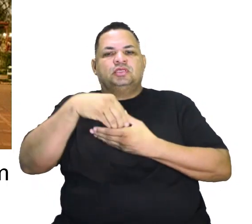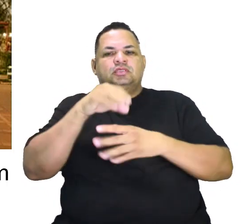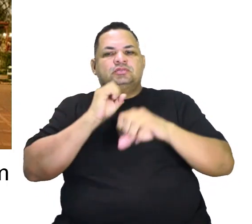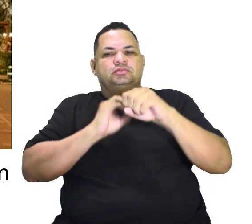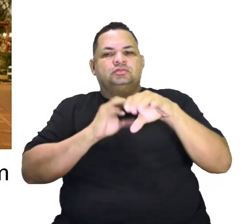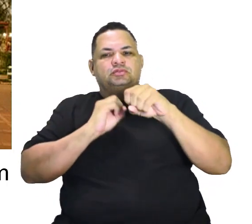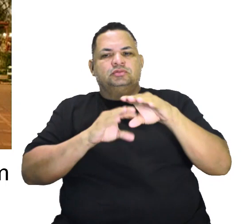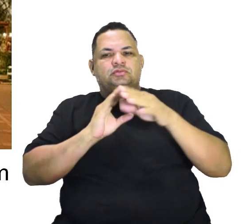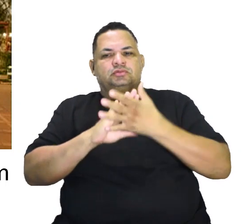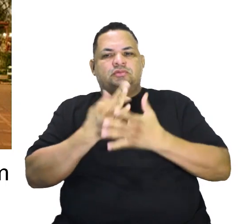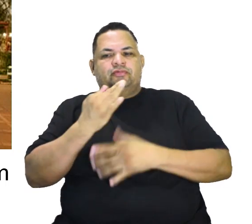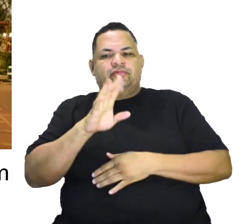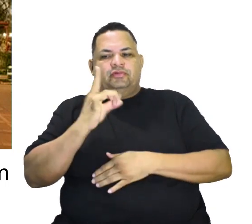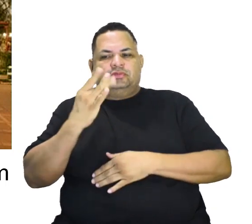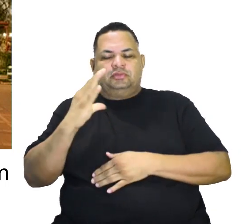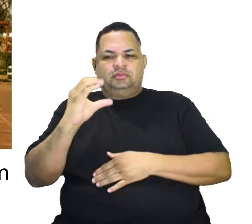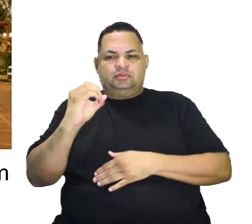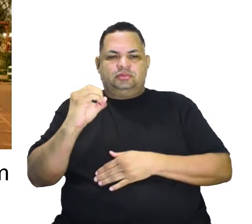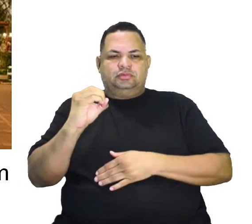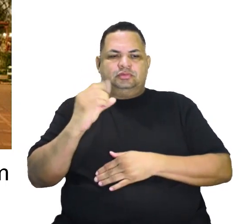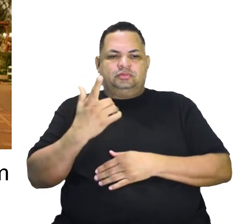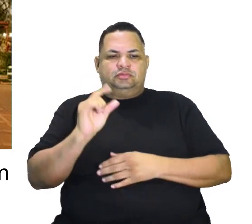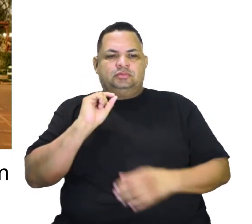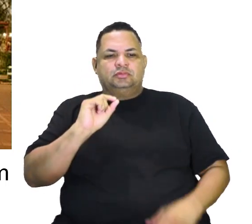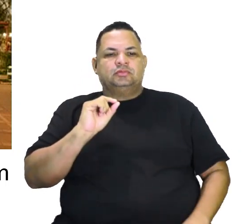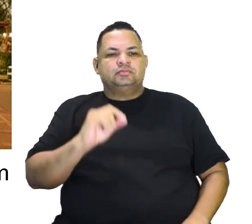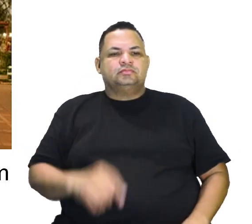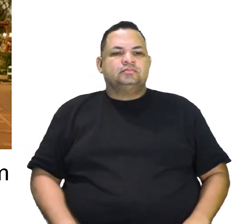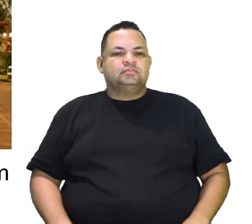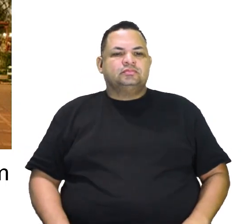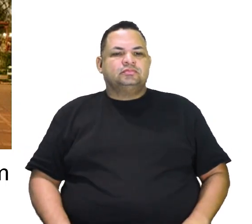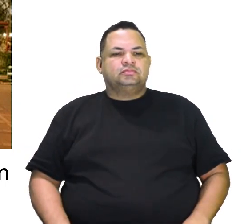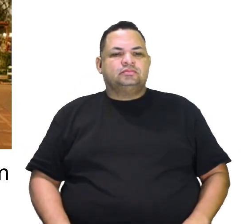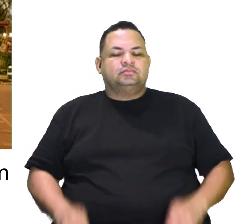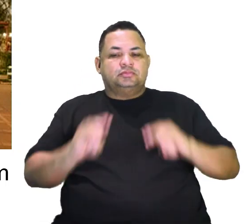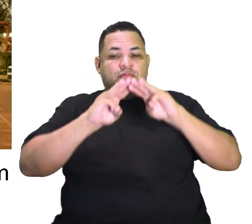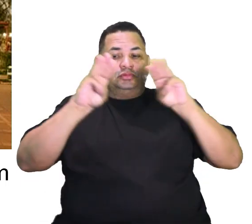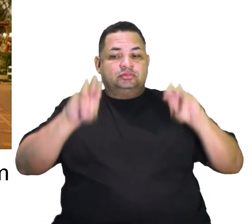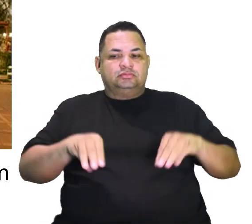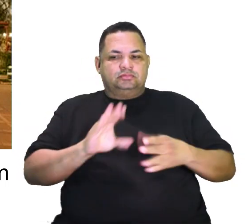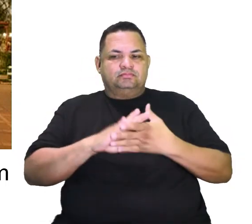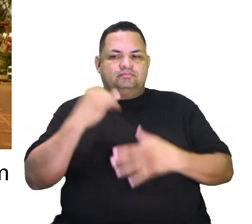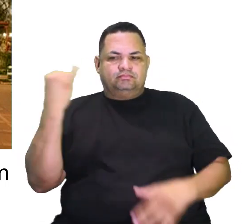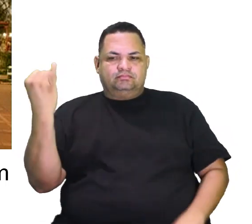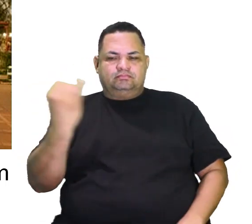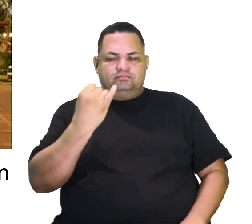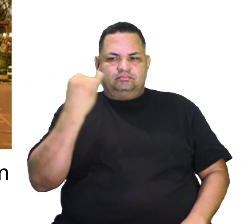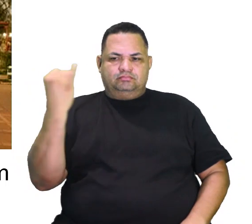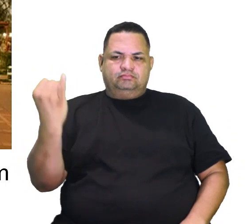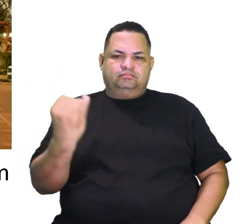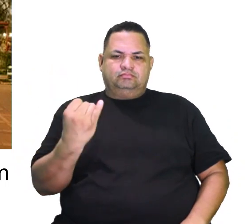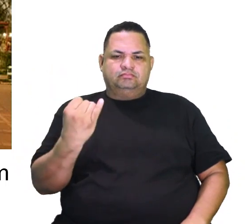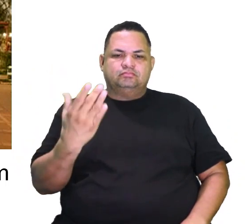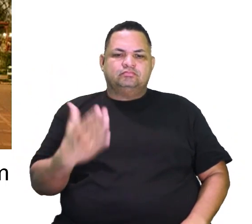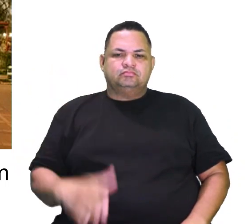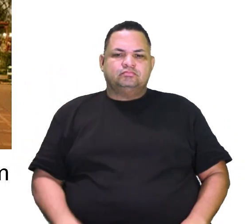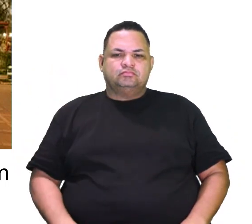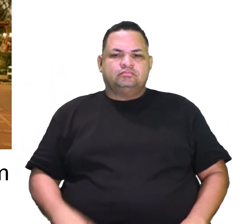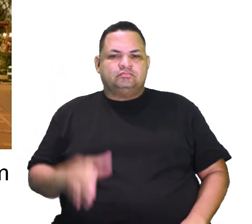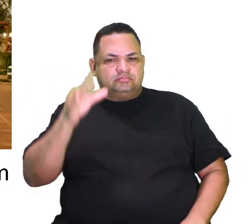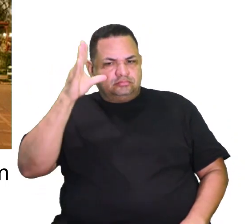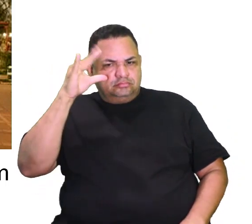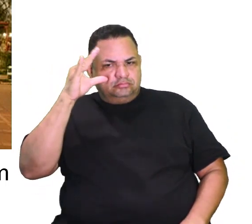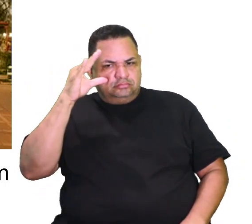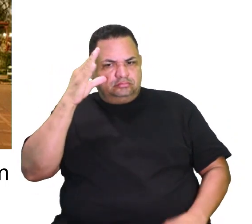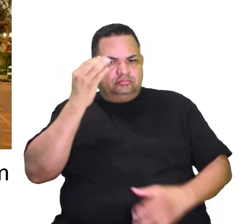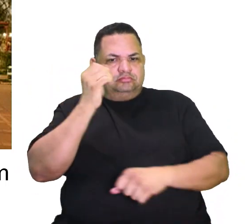a educação e a fruição. Olha que importante, né? O museu. Então, é muito